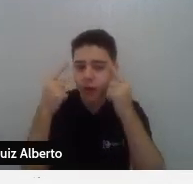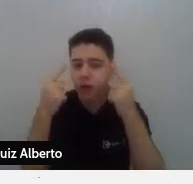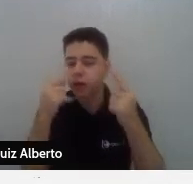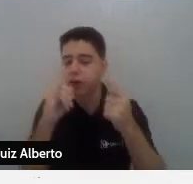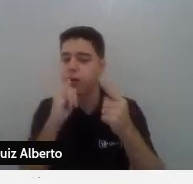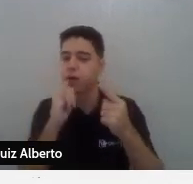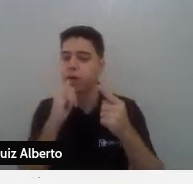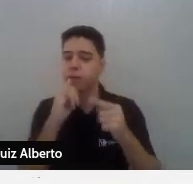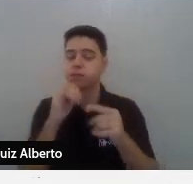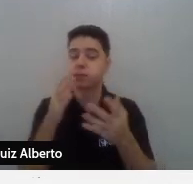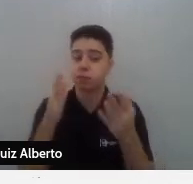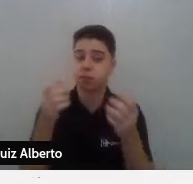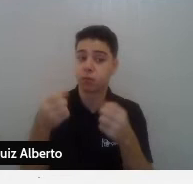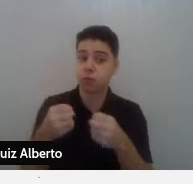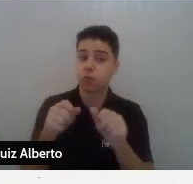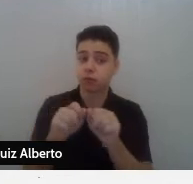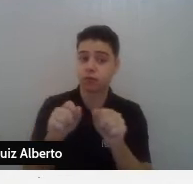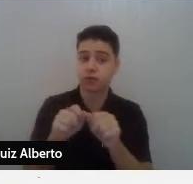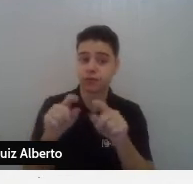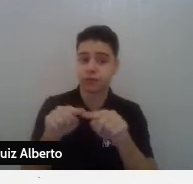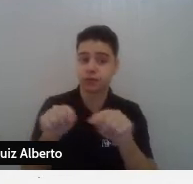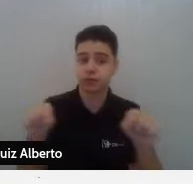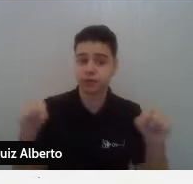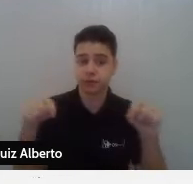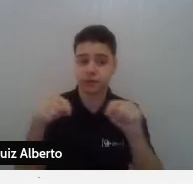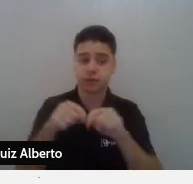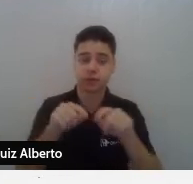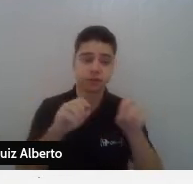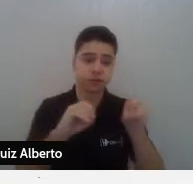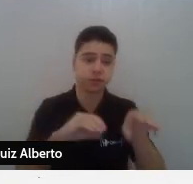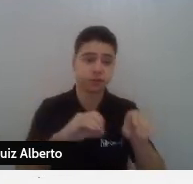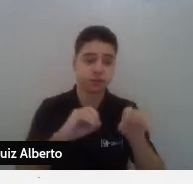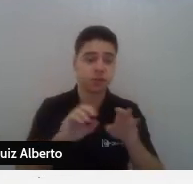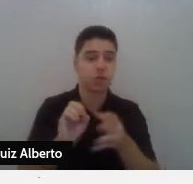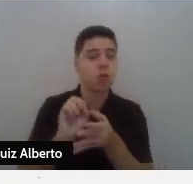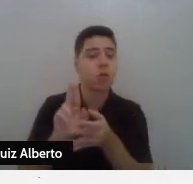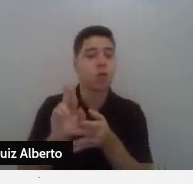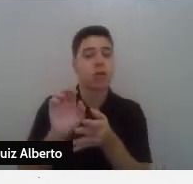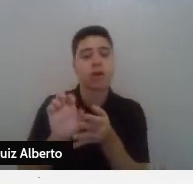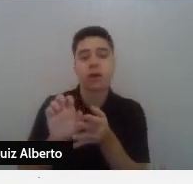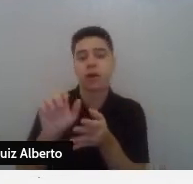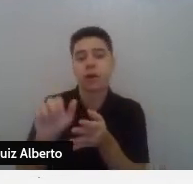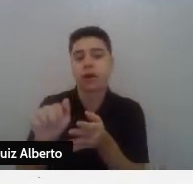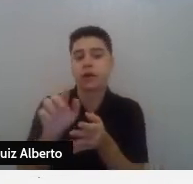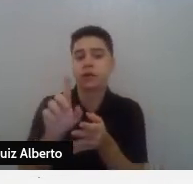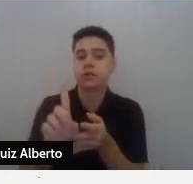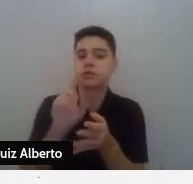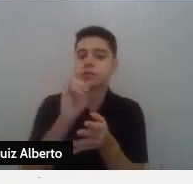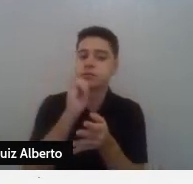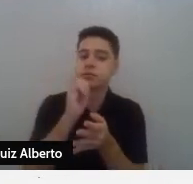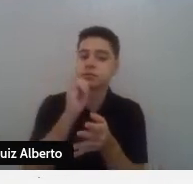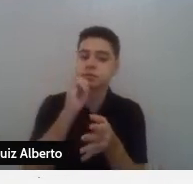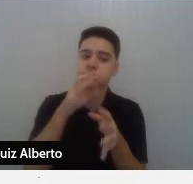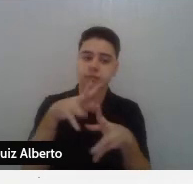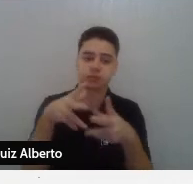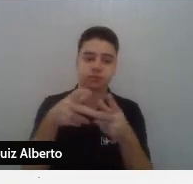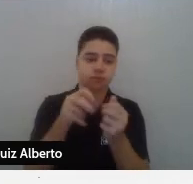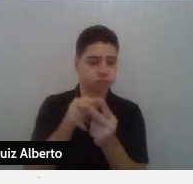pode ser feita em sala de aula ou em EAD, né? Em educação à distância.